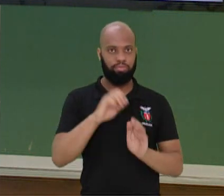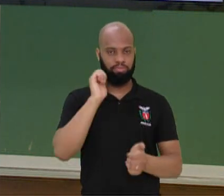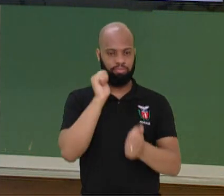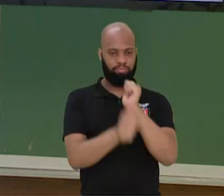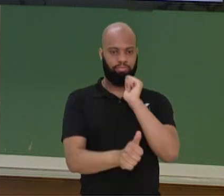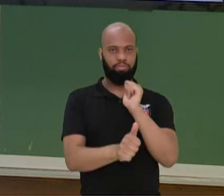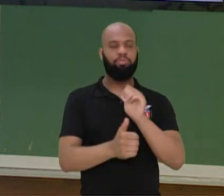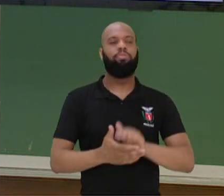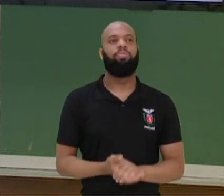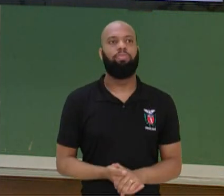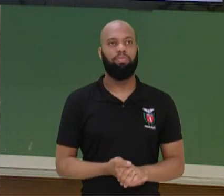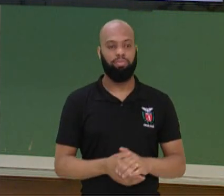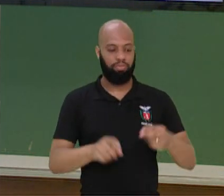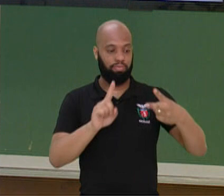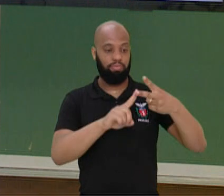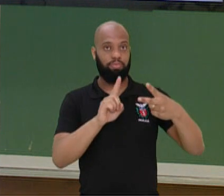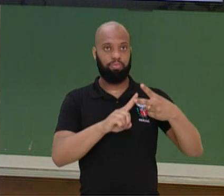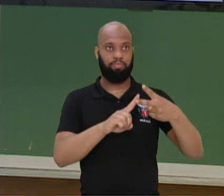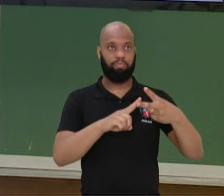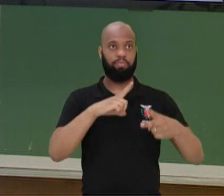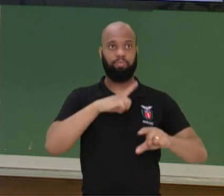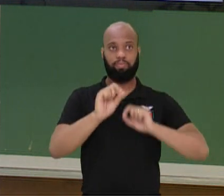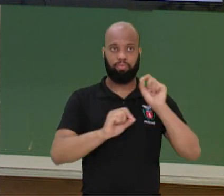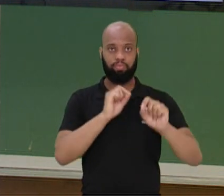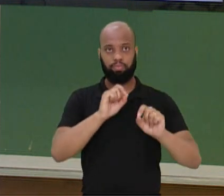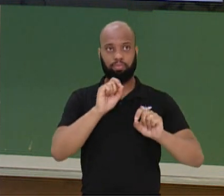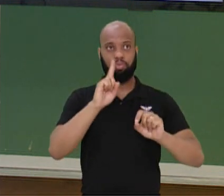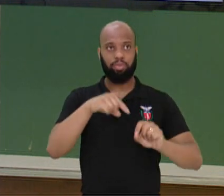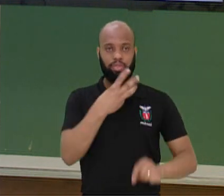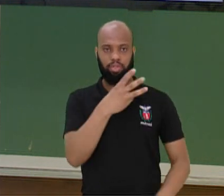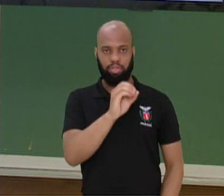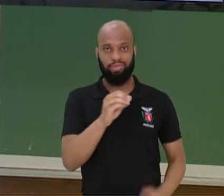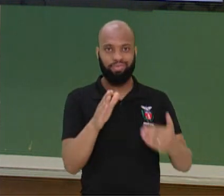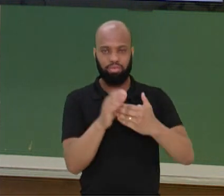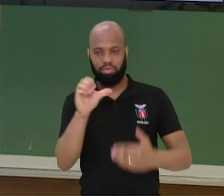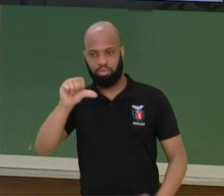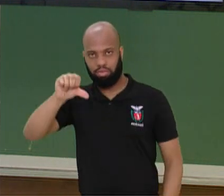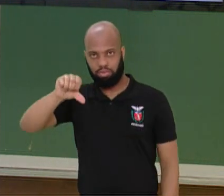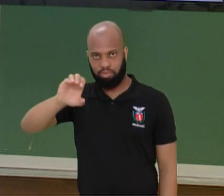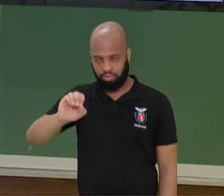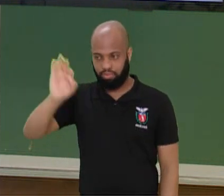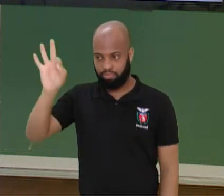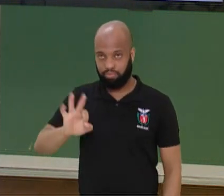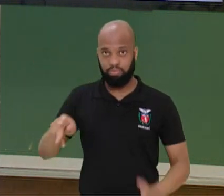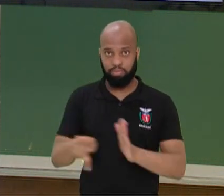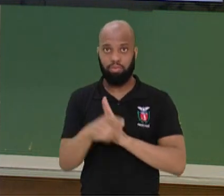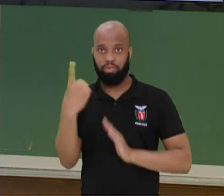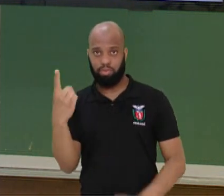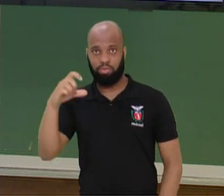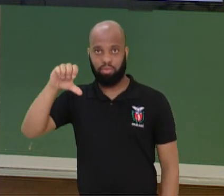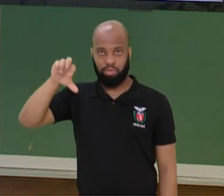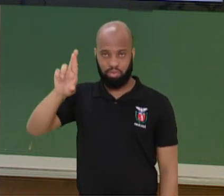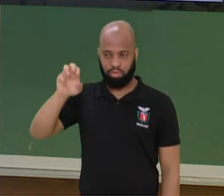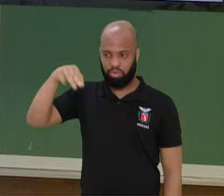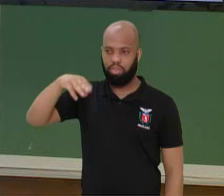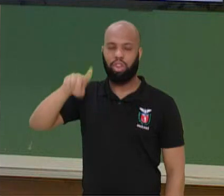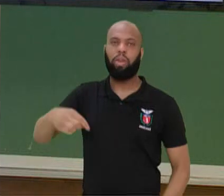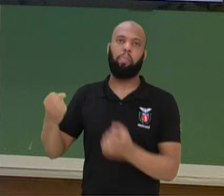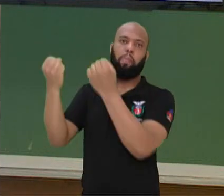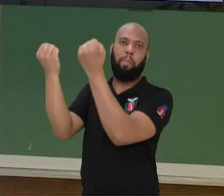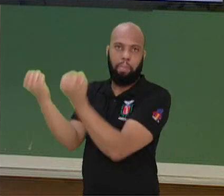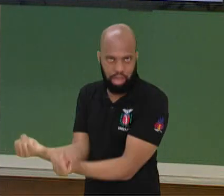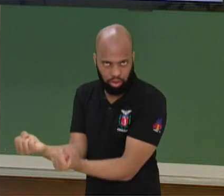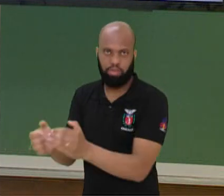esportiva. Carga, 30% a 90% de uma RM, também dependendo da intencionalidade do preparador